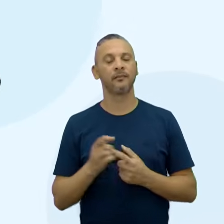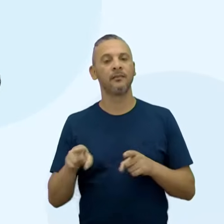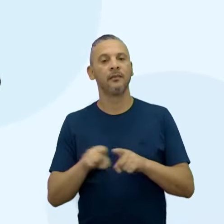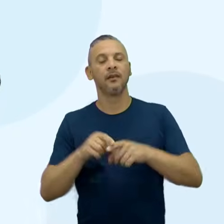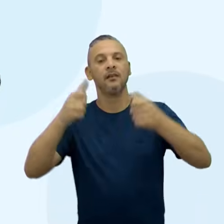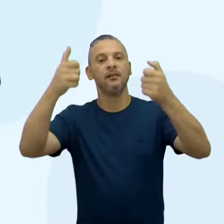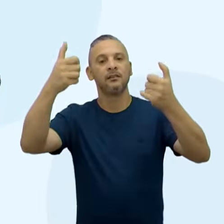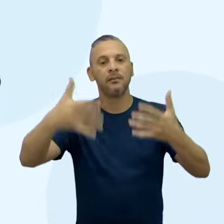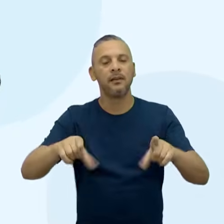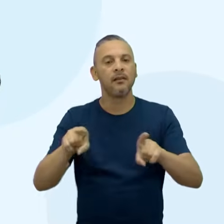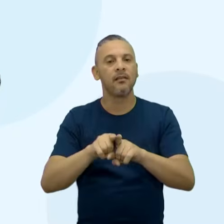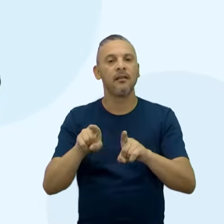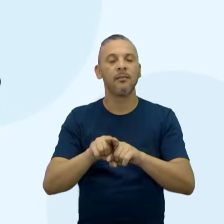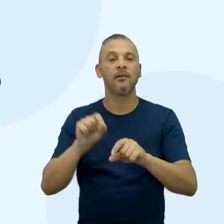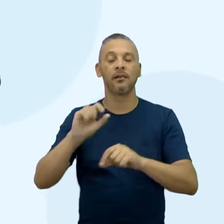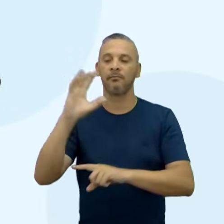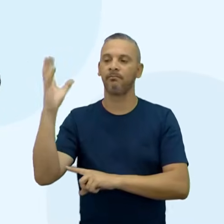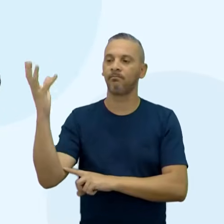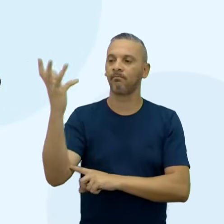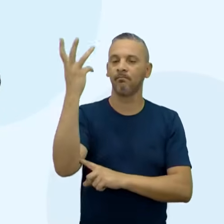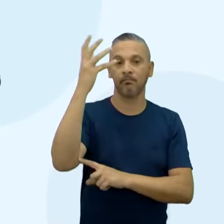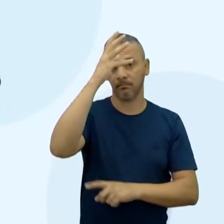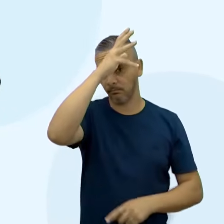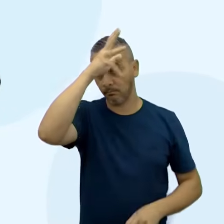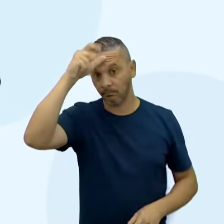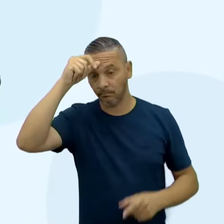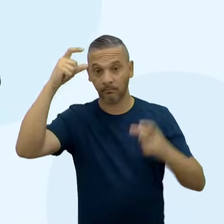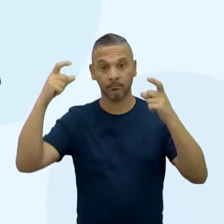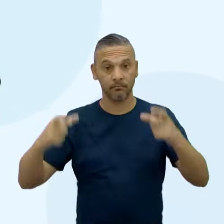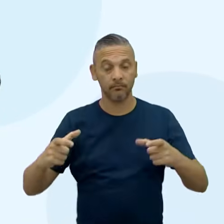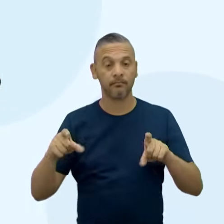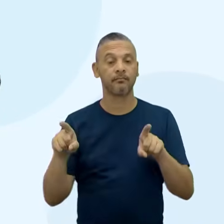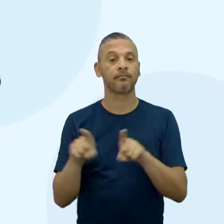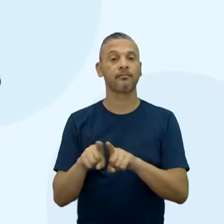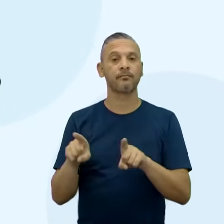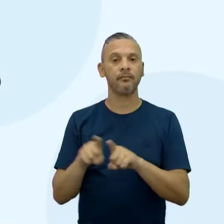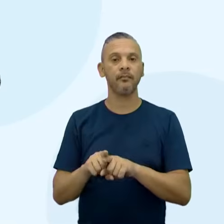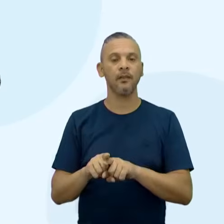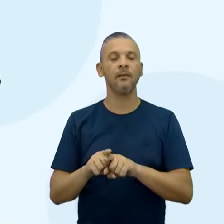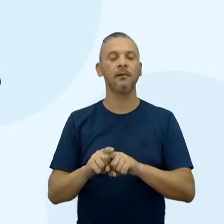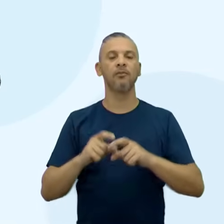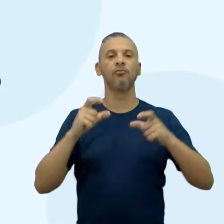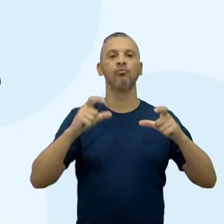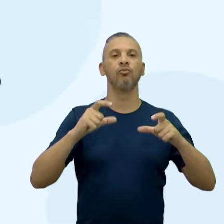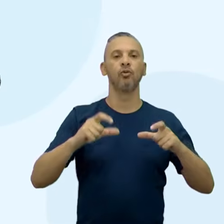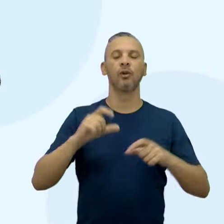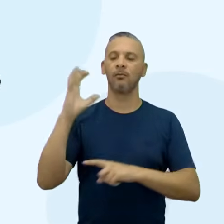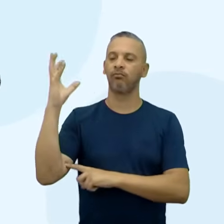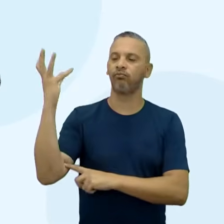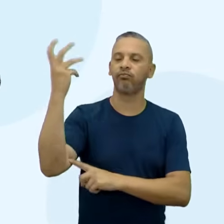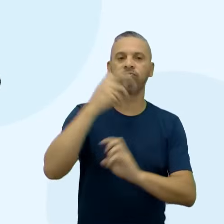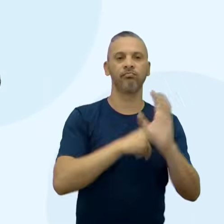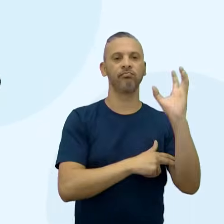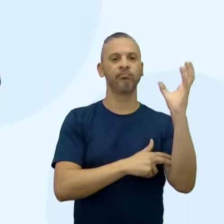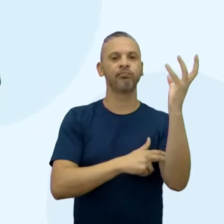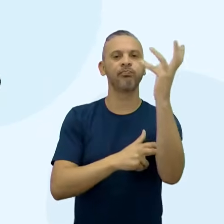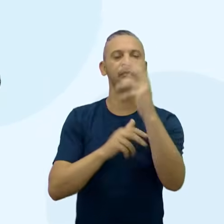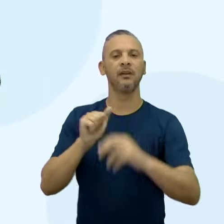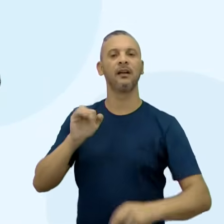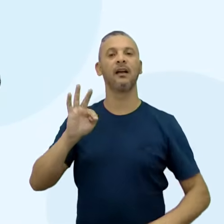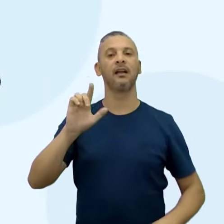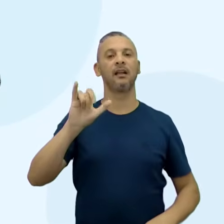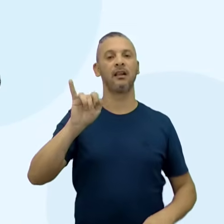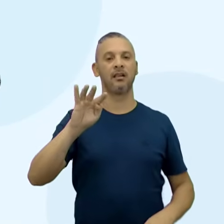relata principalmente a floresta amazônica e também a Mata Atlântica, que naquela época era muito